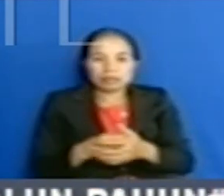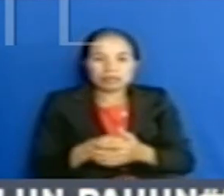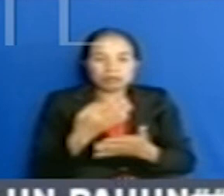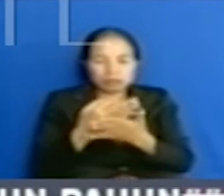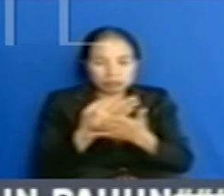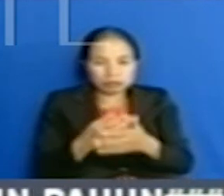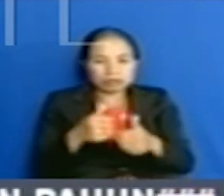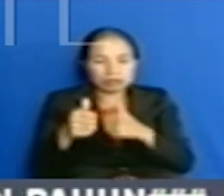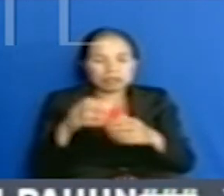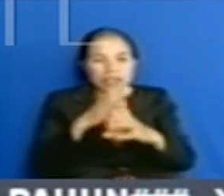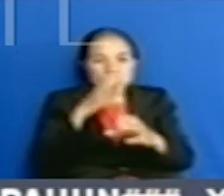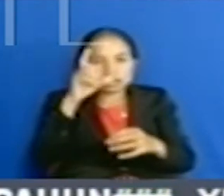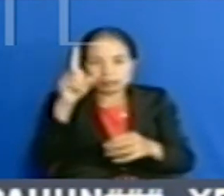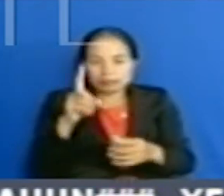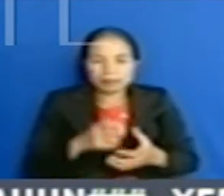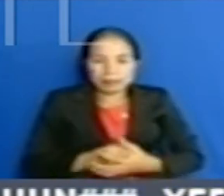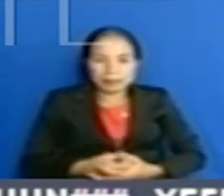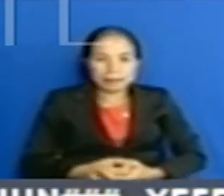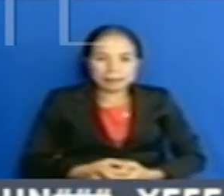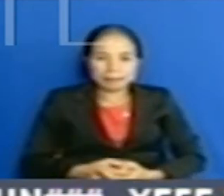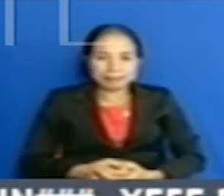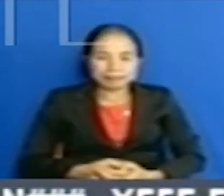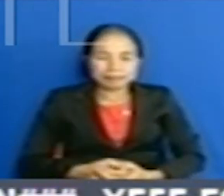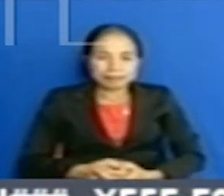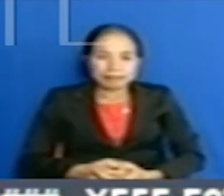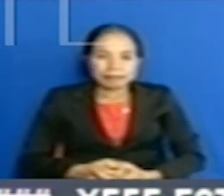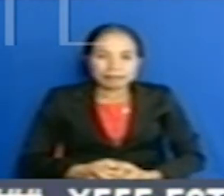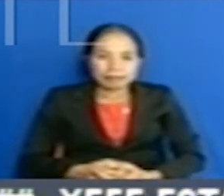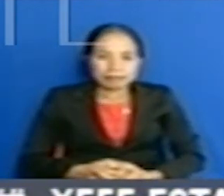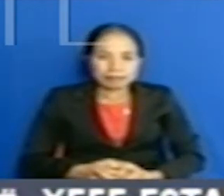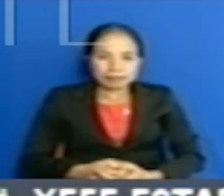cada careta. João da Costa, Cristóvão Silva, ba RTTL.